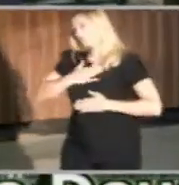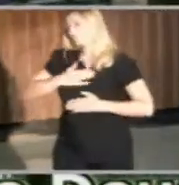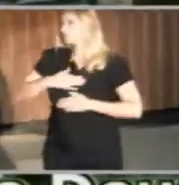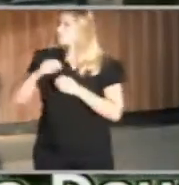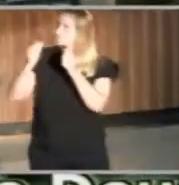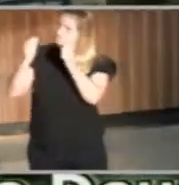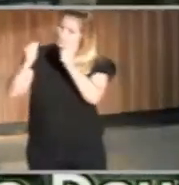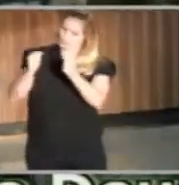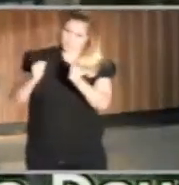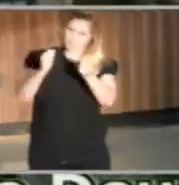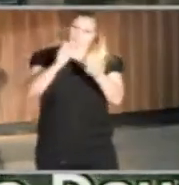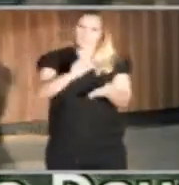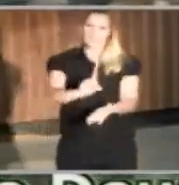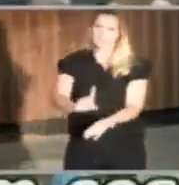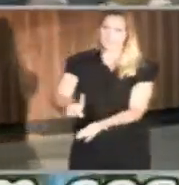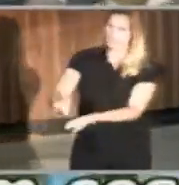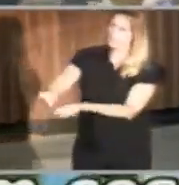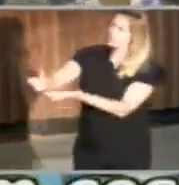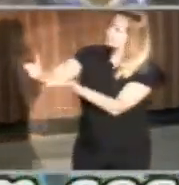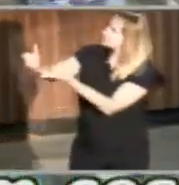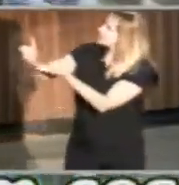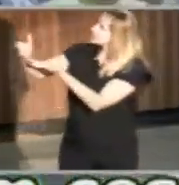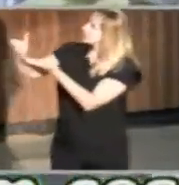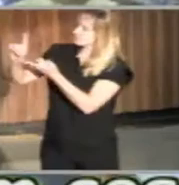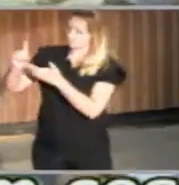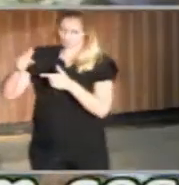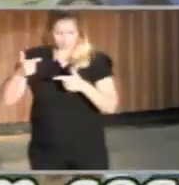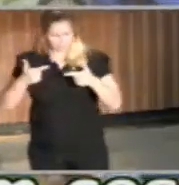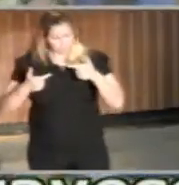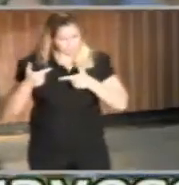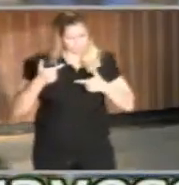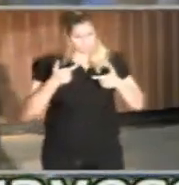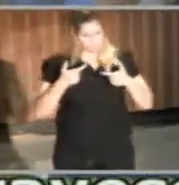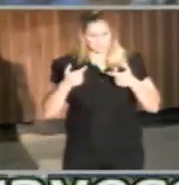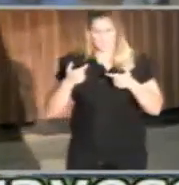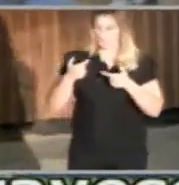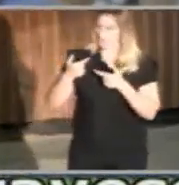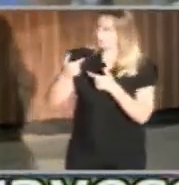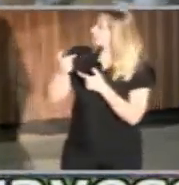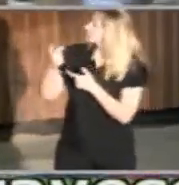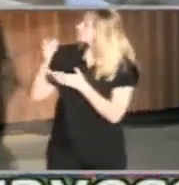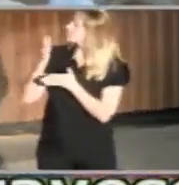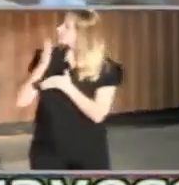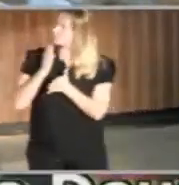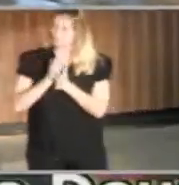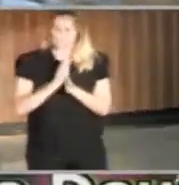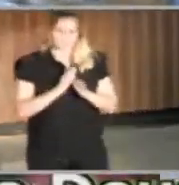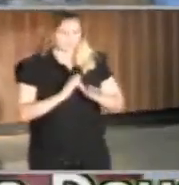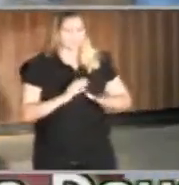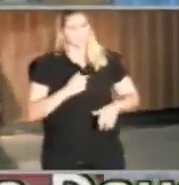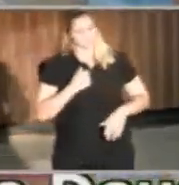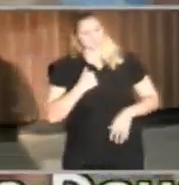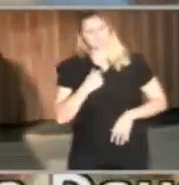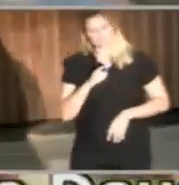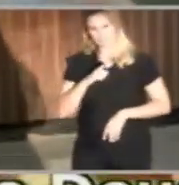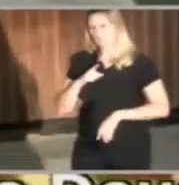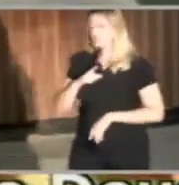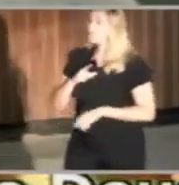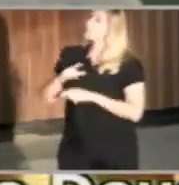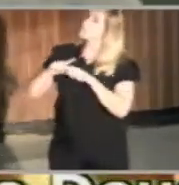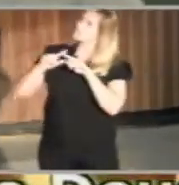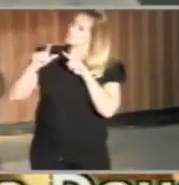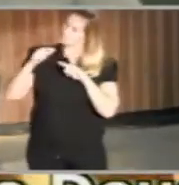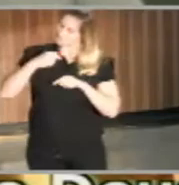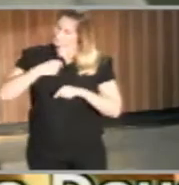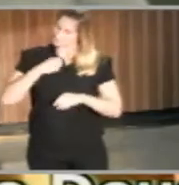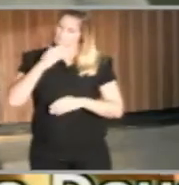descansando no... Todos lutas sem cessar, hei de atravessar,